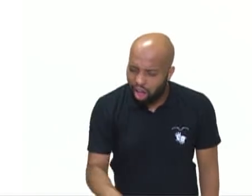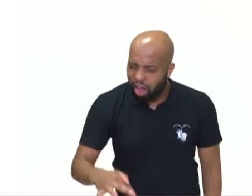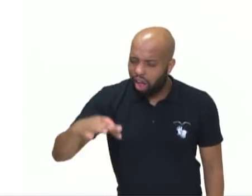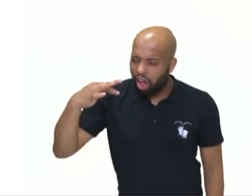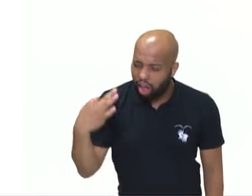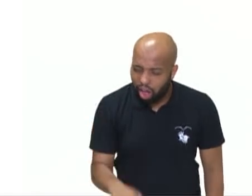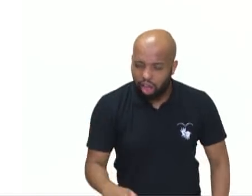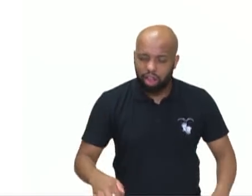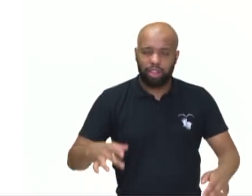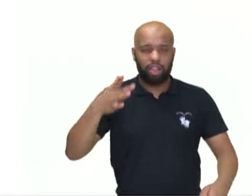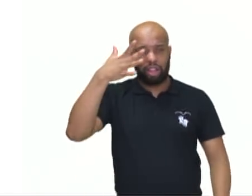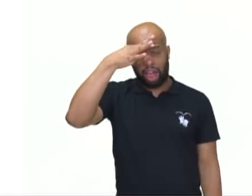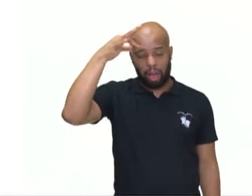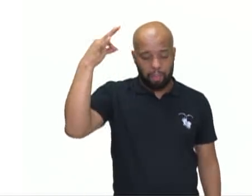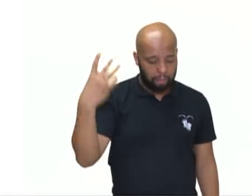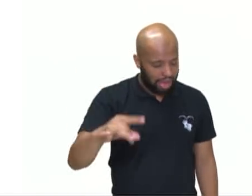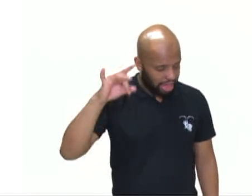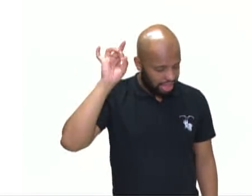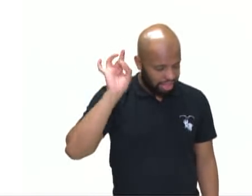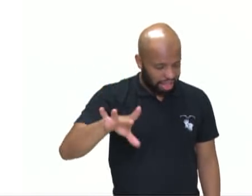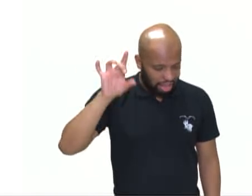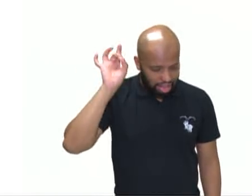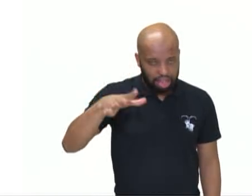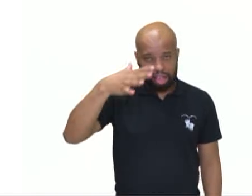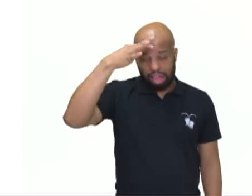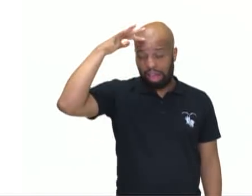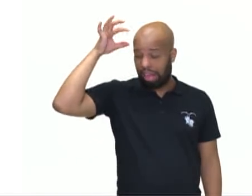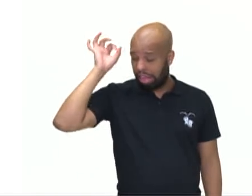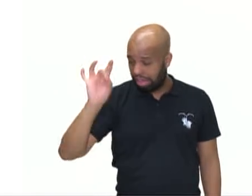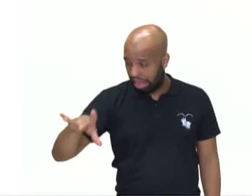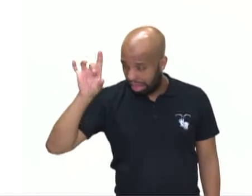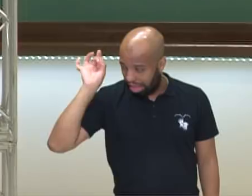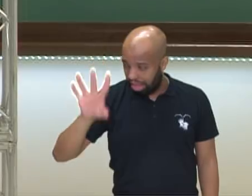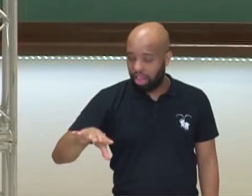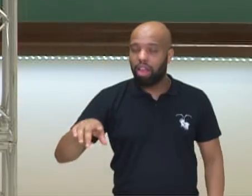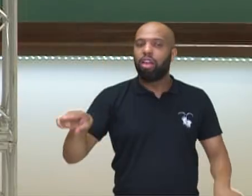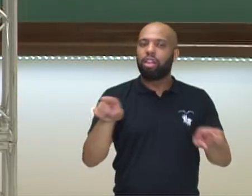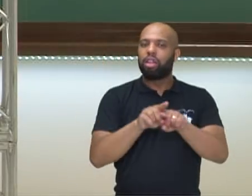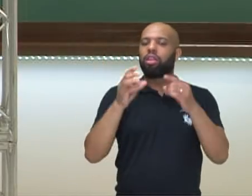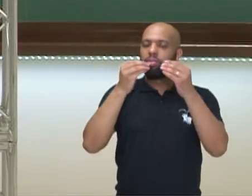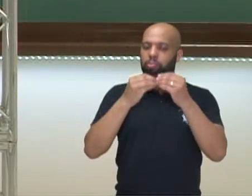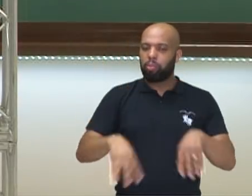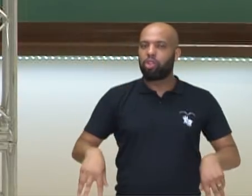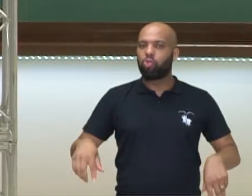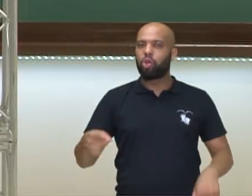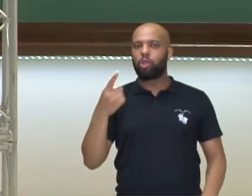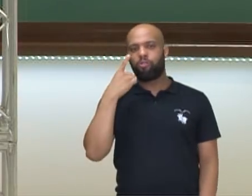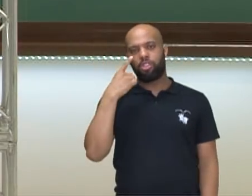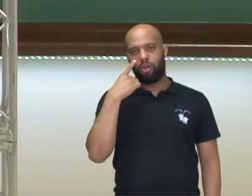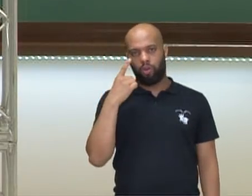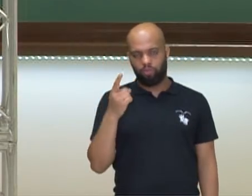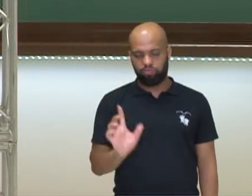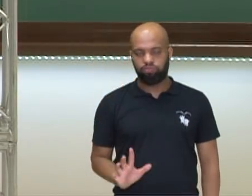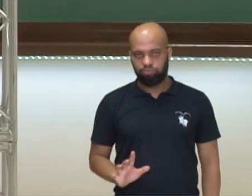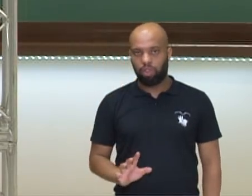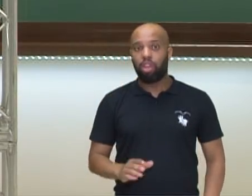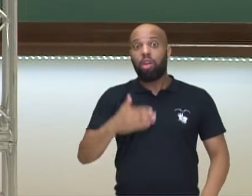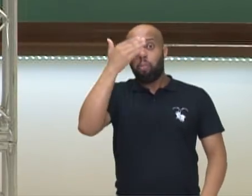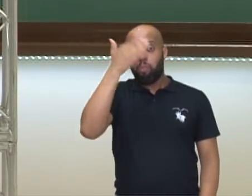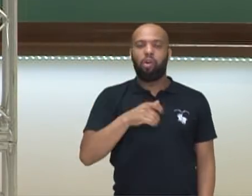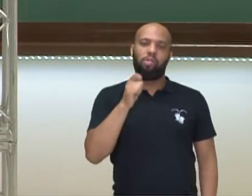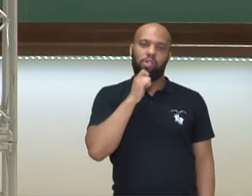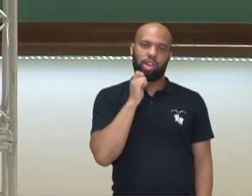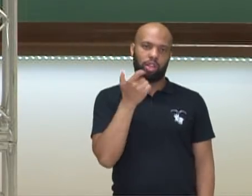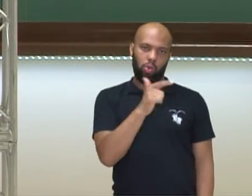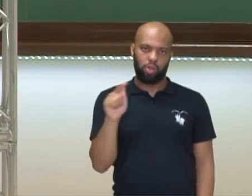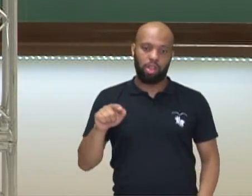fortes de cabeça, prejudicando até a sua visão. Não é comprovado ainda, mas